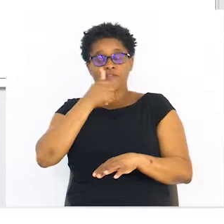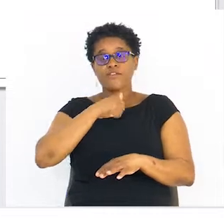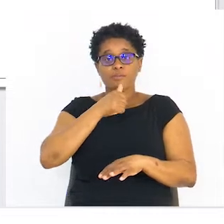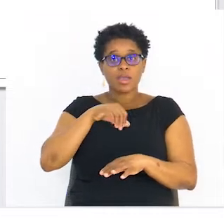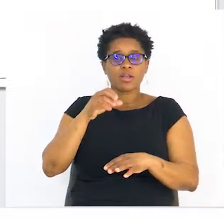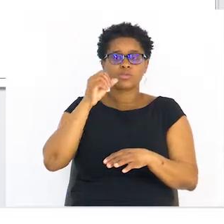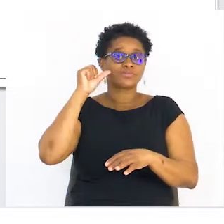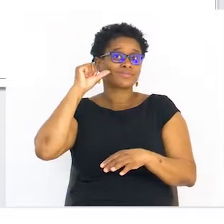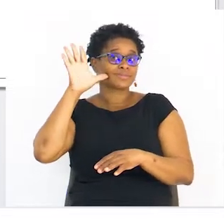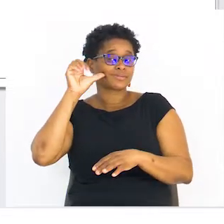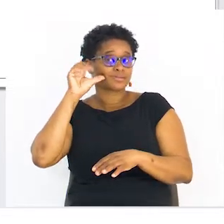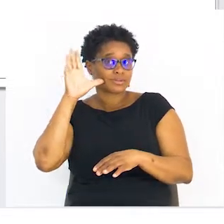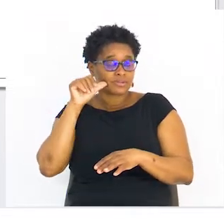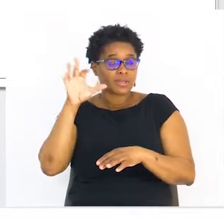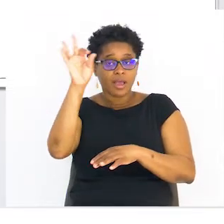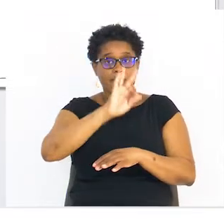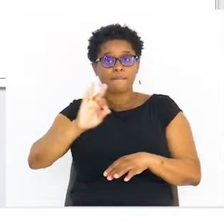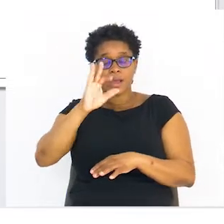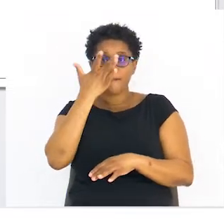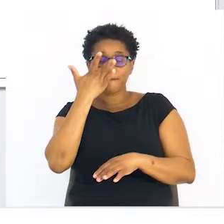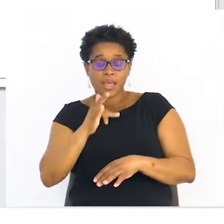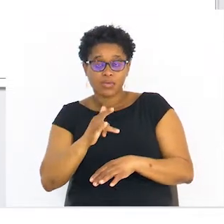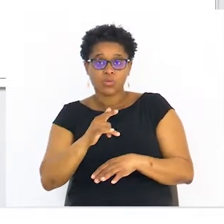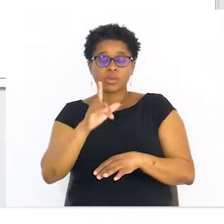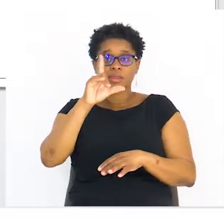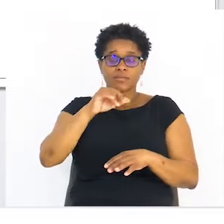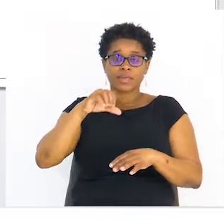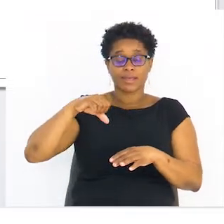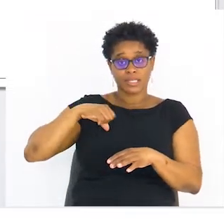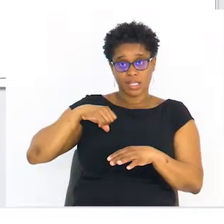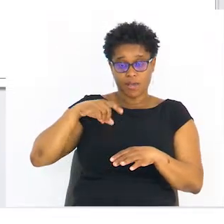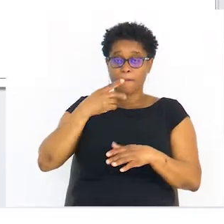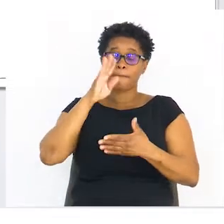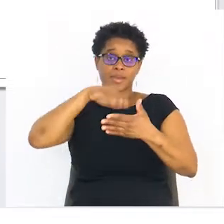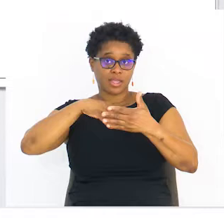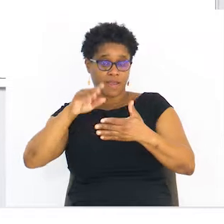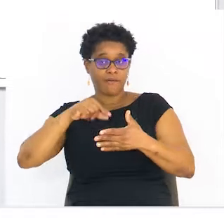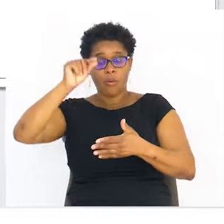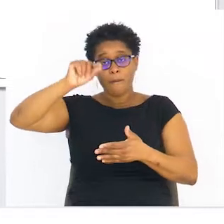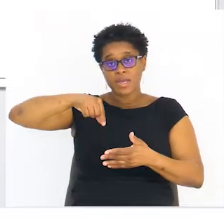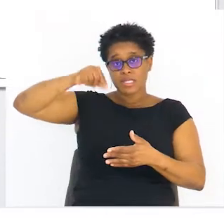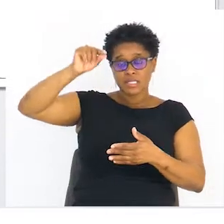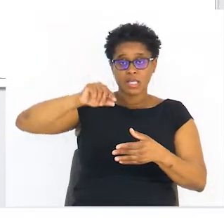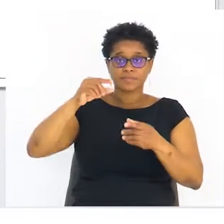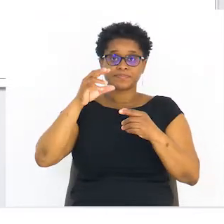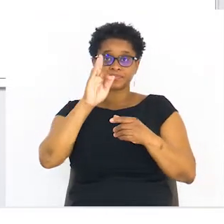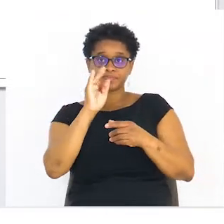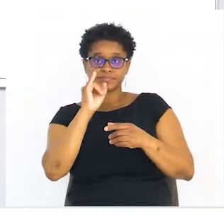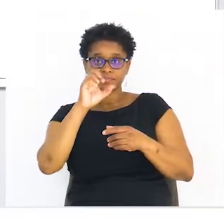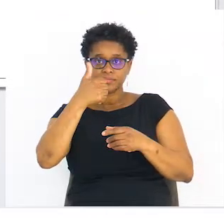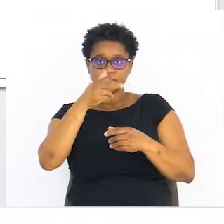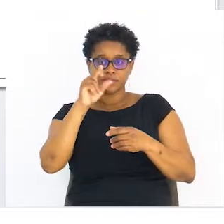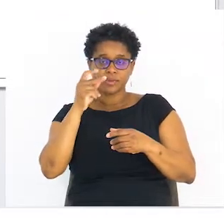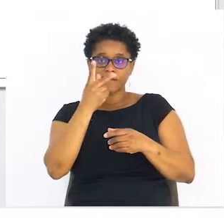amarelo, negro e castanhos. Pintavam-se com o quê? Com pincéis de fibras vegetais ou